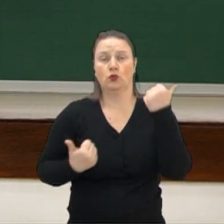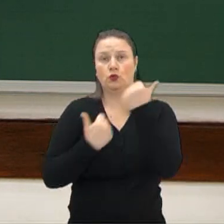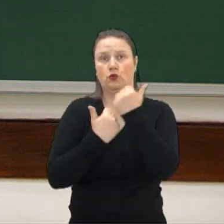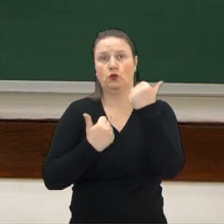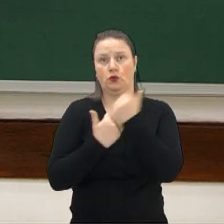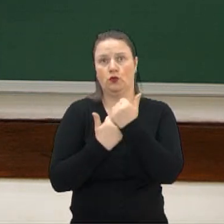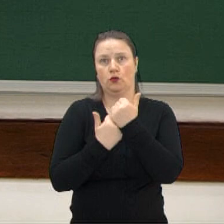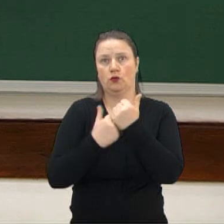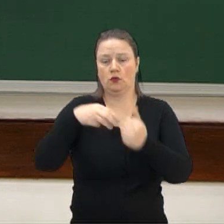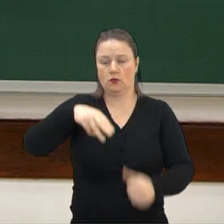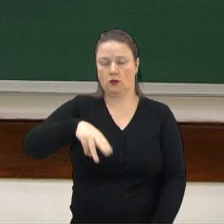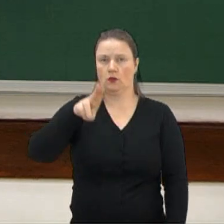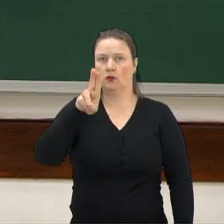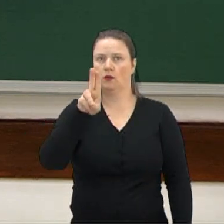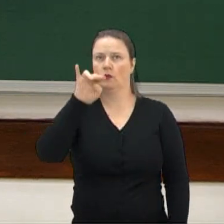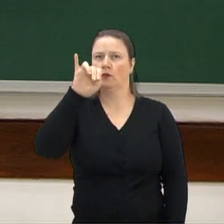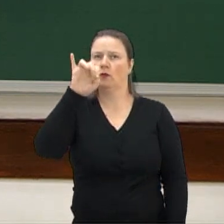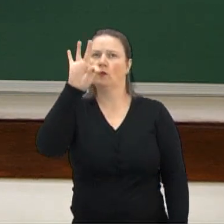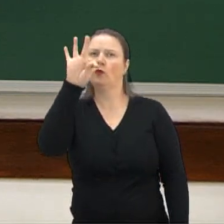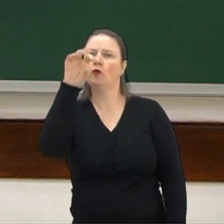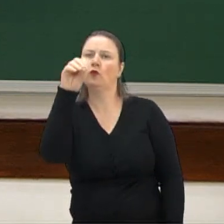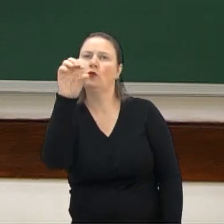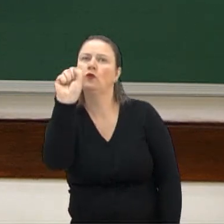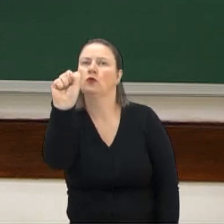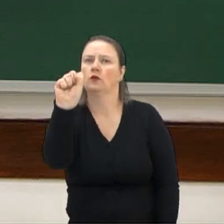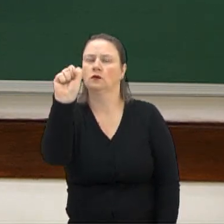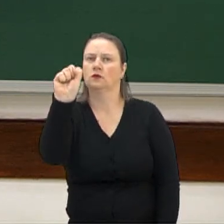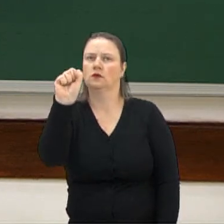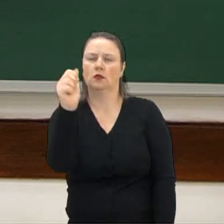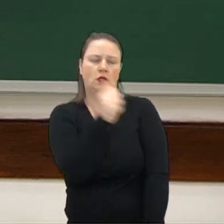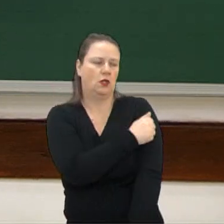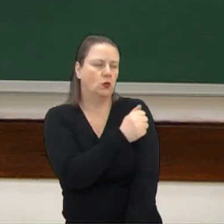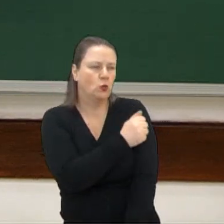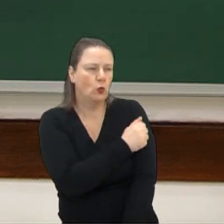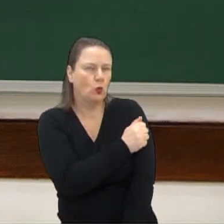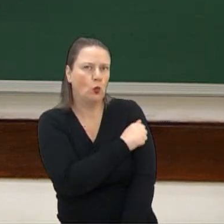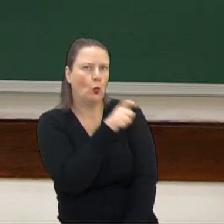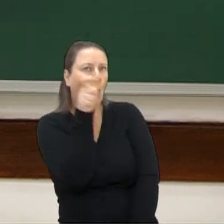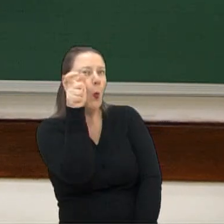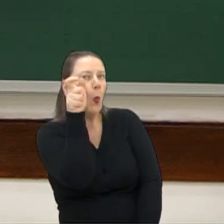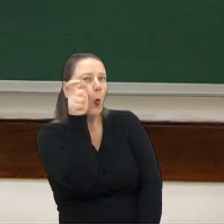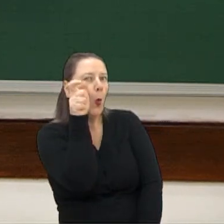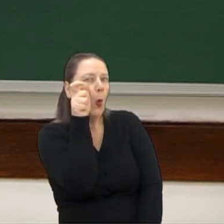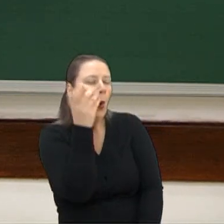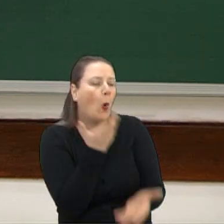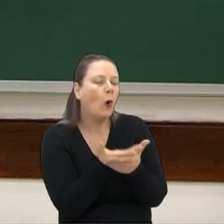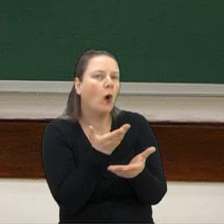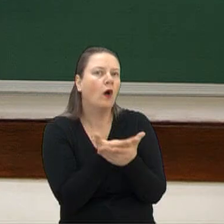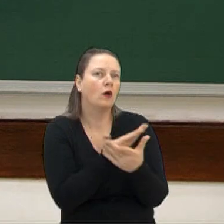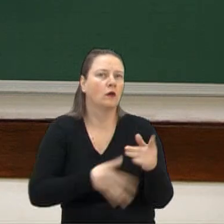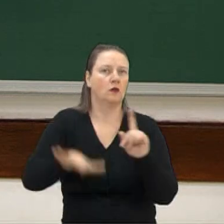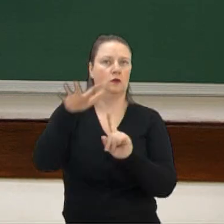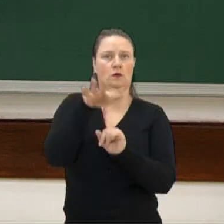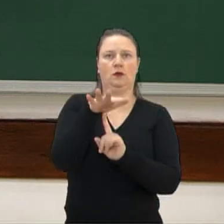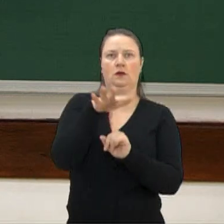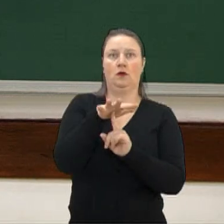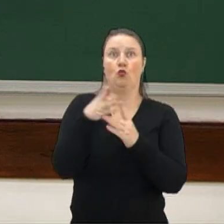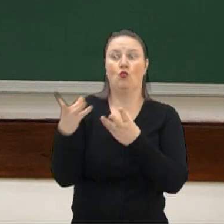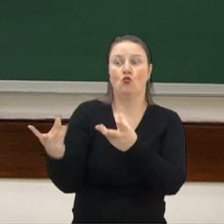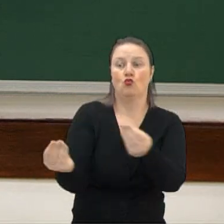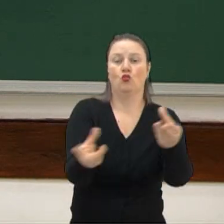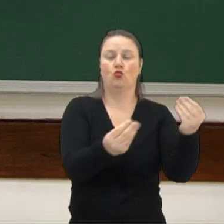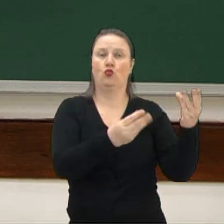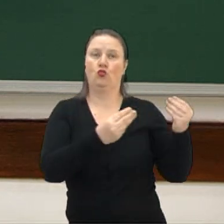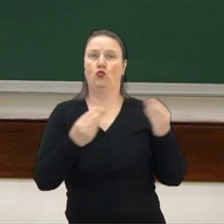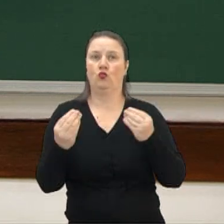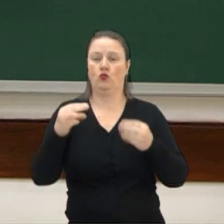por muitos. Então, muitos alunos assistem à aula Paraná, ó, muitos